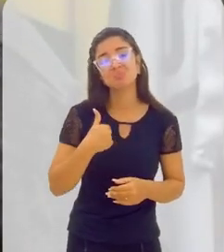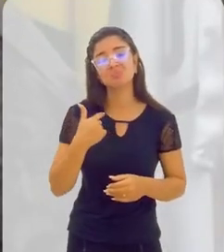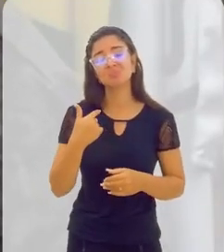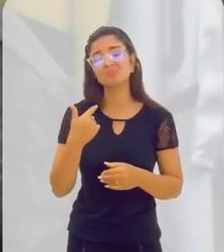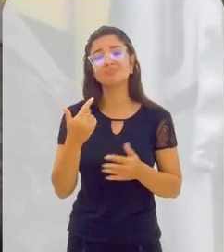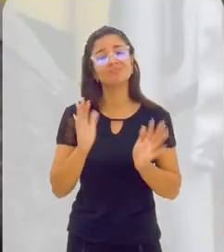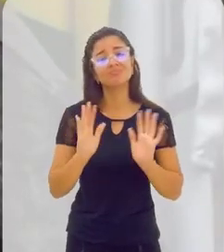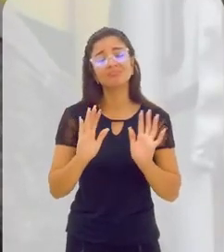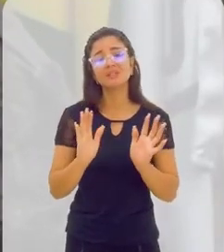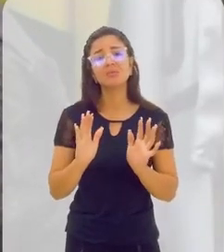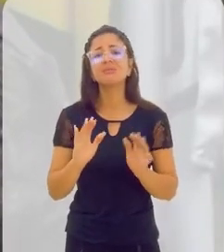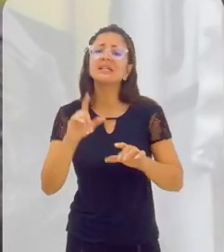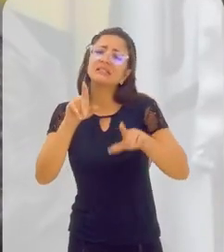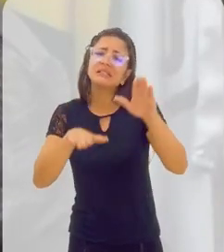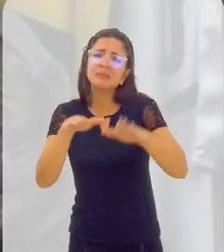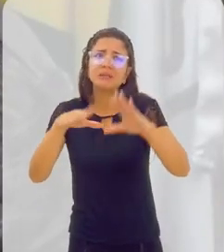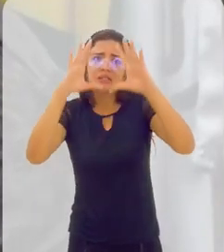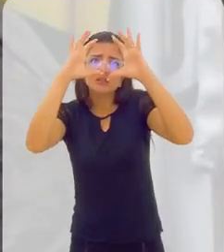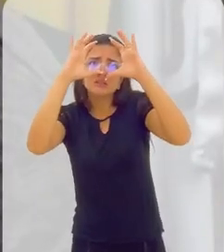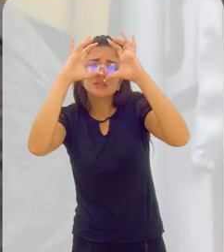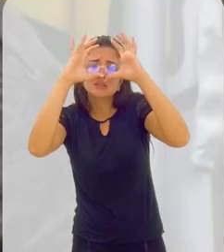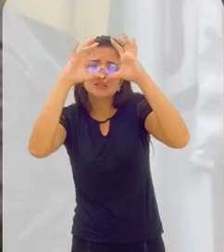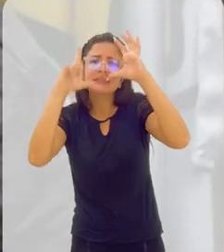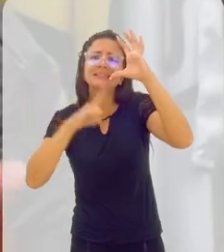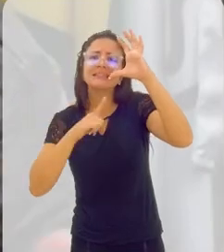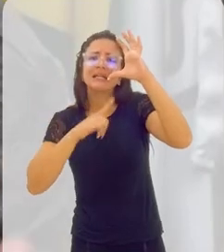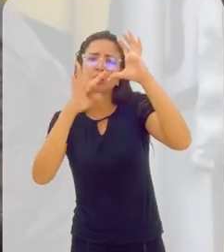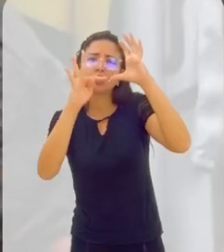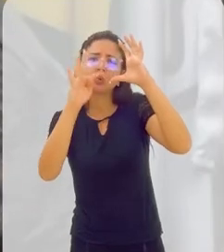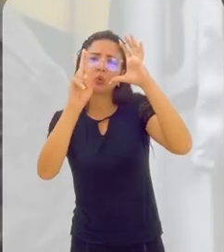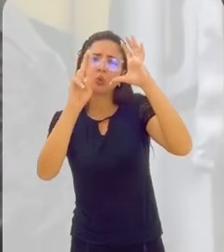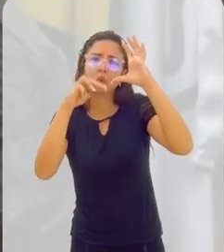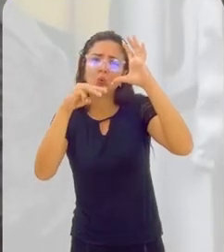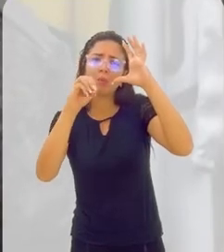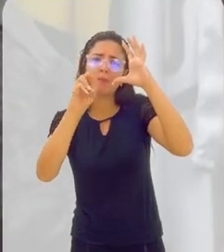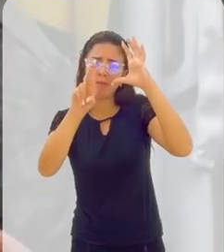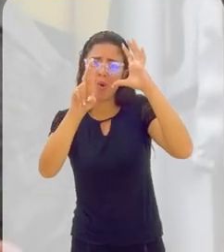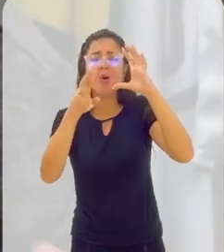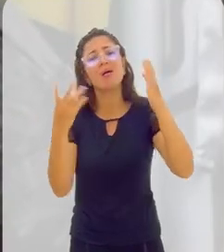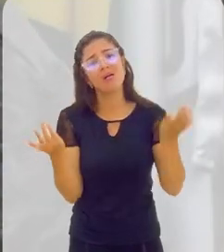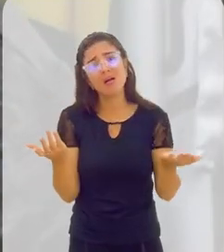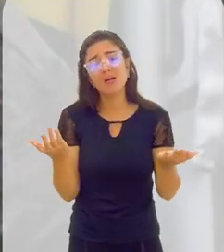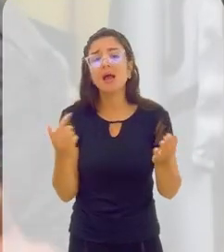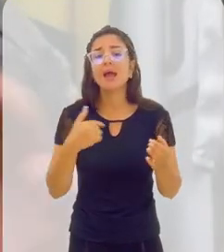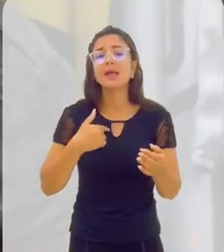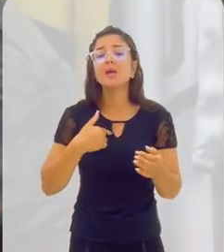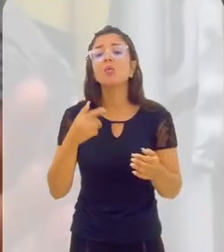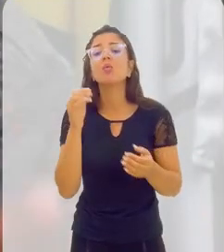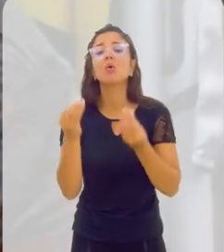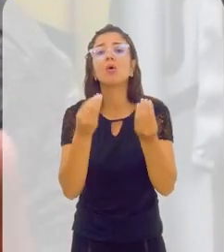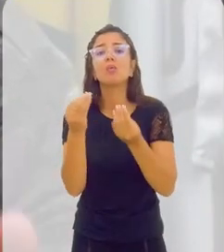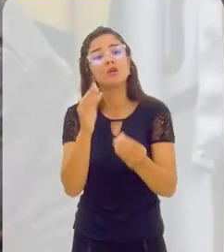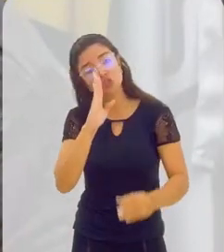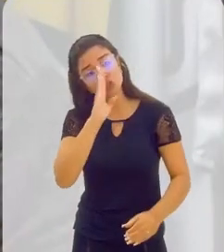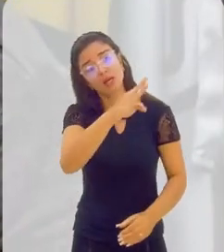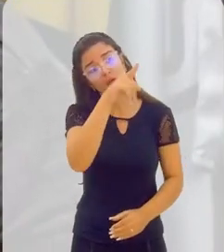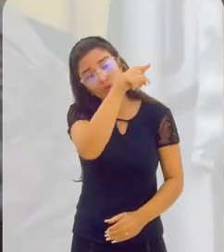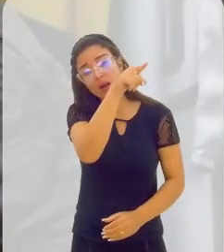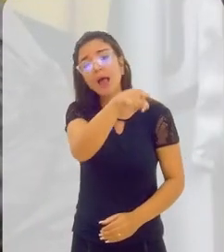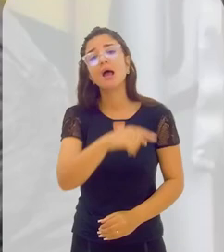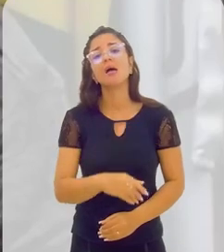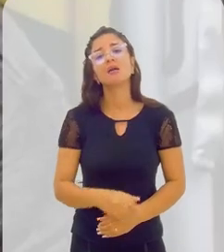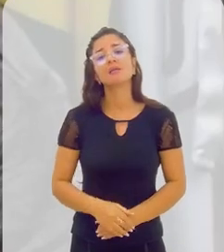tenho um tumor uma coisa assim mas aí eu já encaminho para o neurocirurgião porque eu não vou não vou ter habilidade